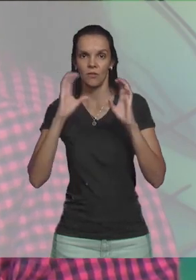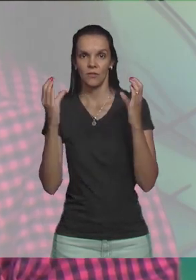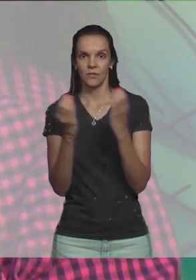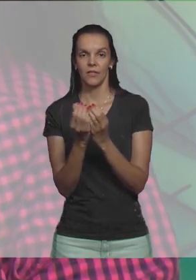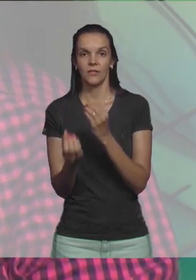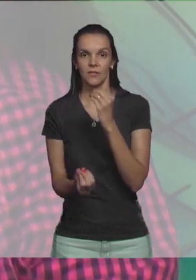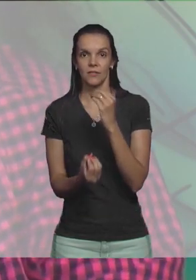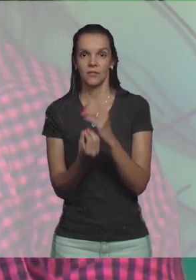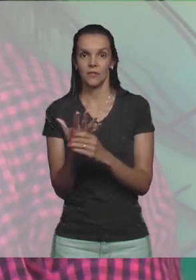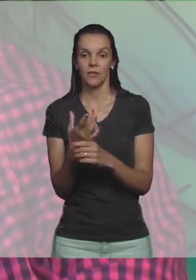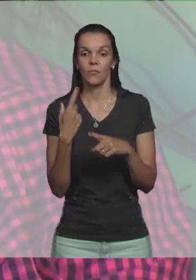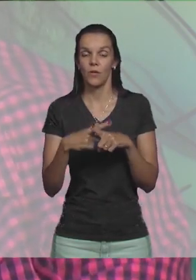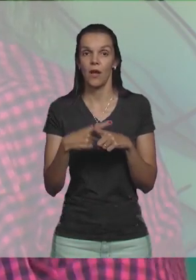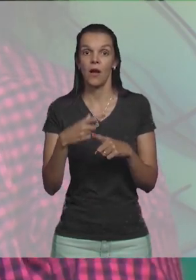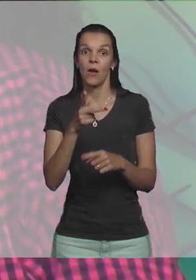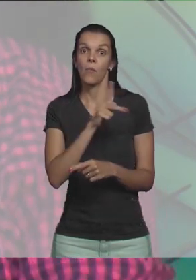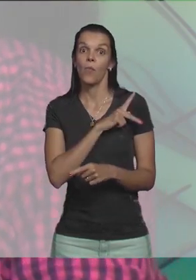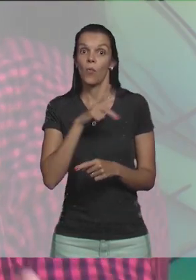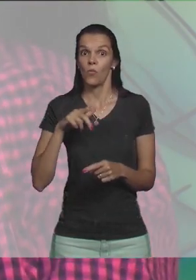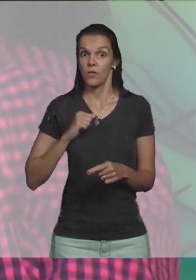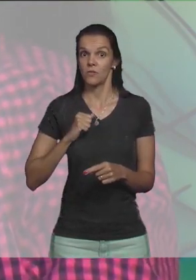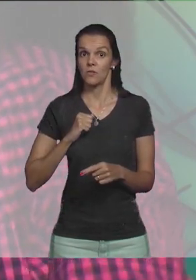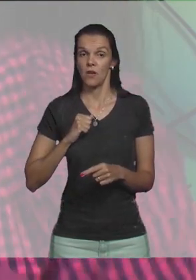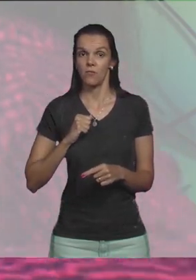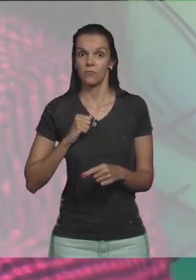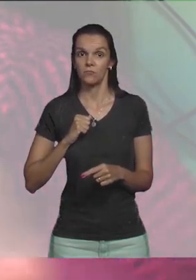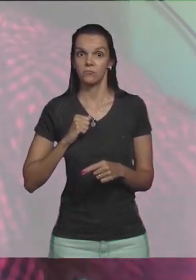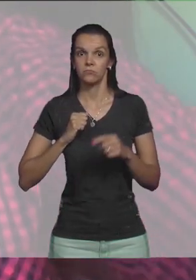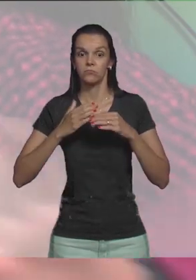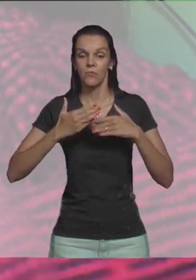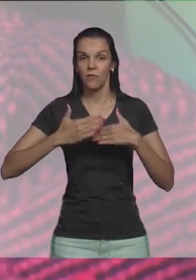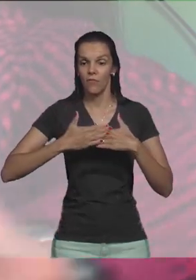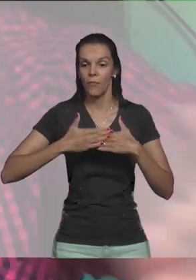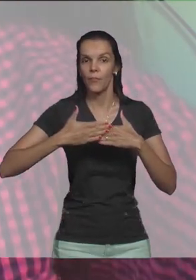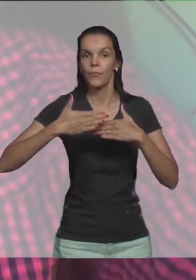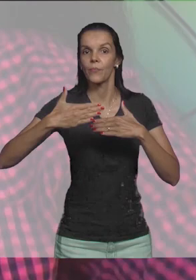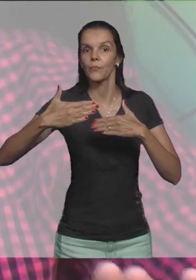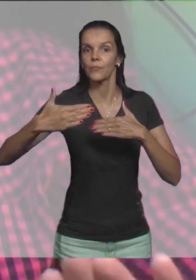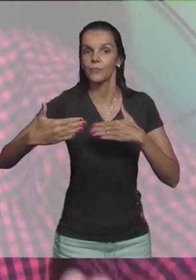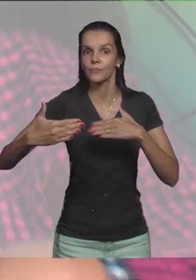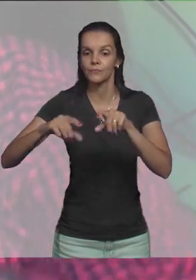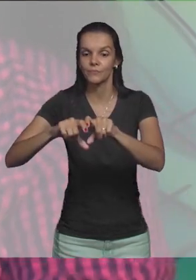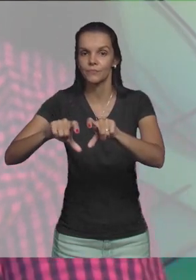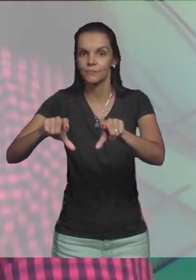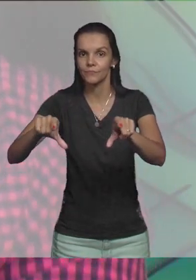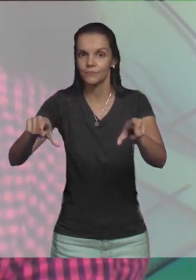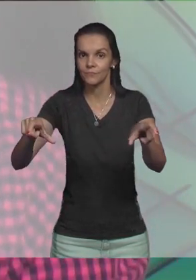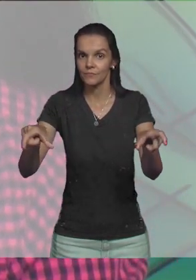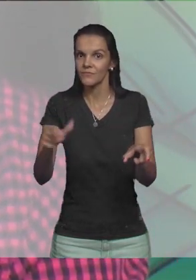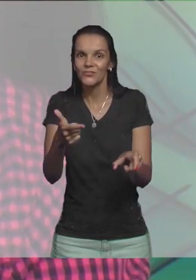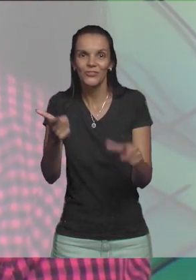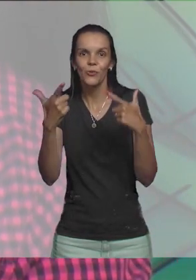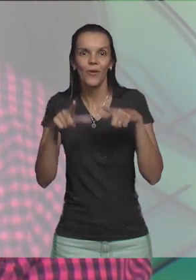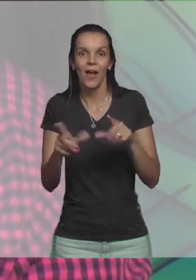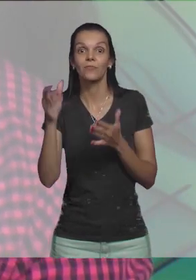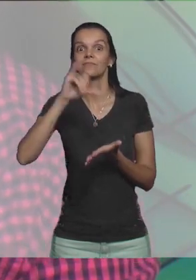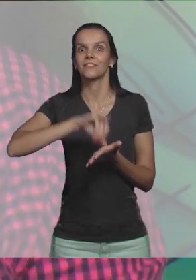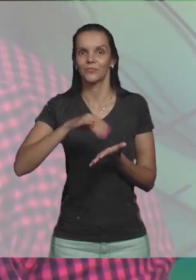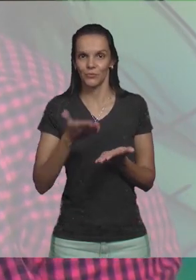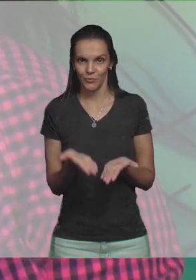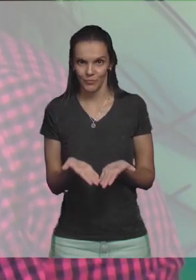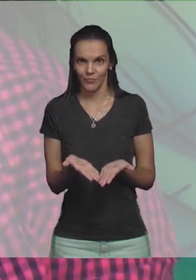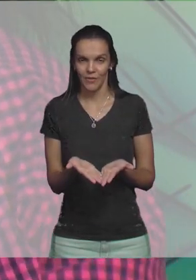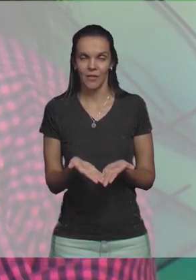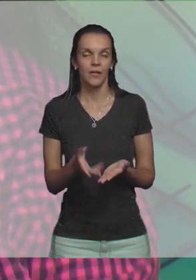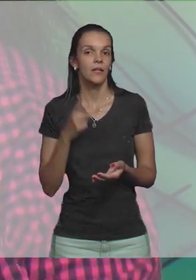foram se formando, porque era aquela população que já estava à margem e ela foi simplesmente afastada. Não tinha mais lugar para ela ali.